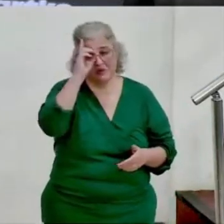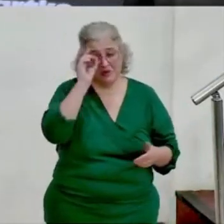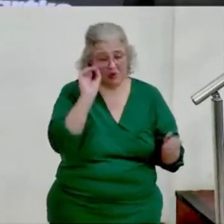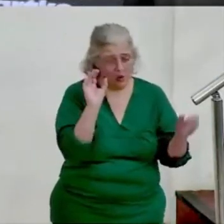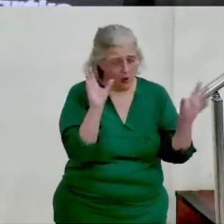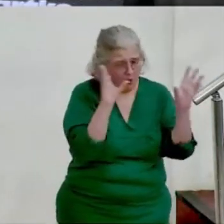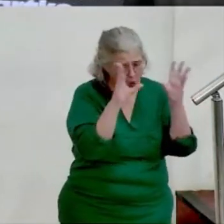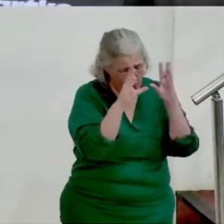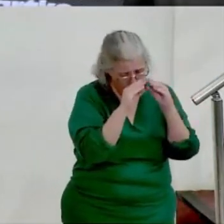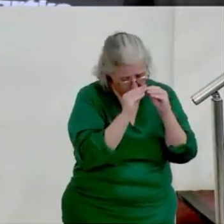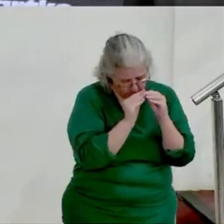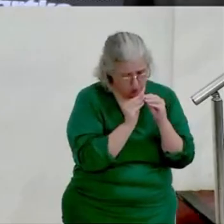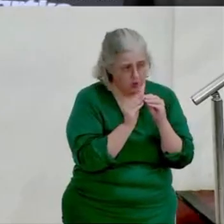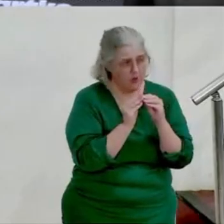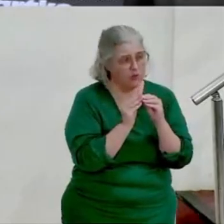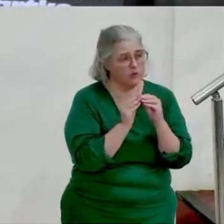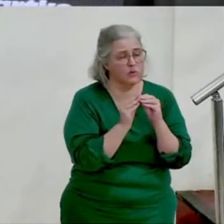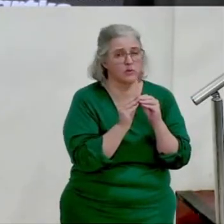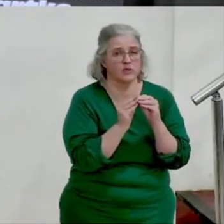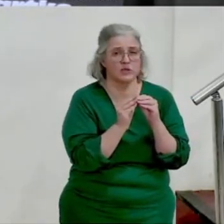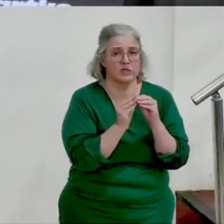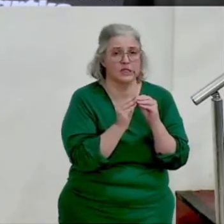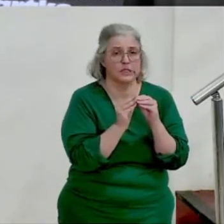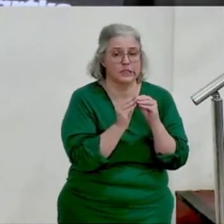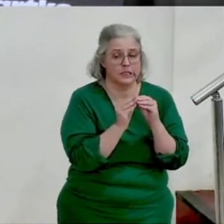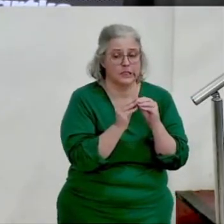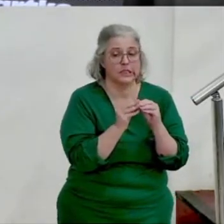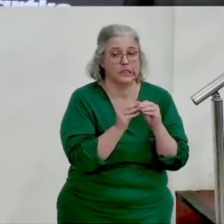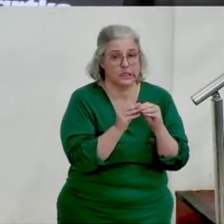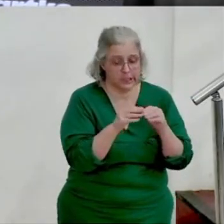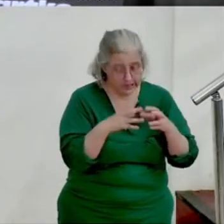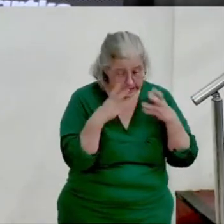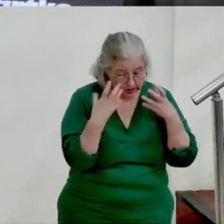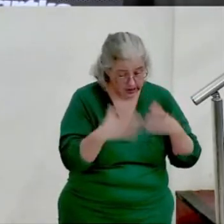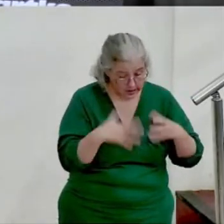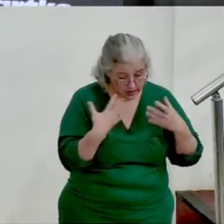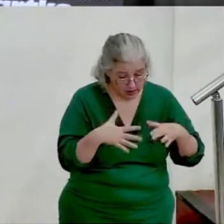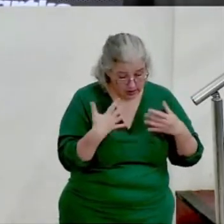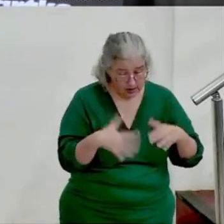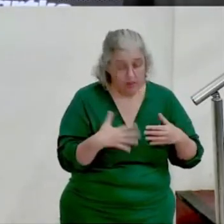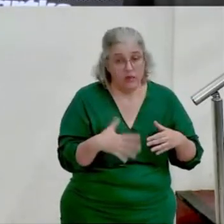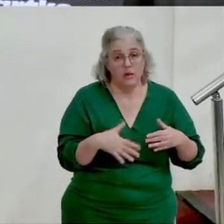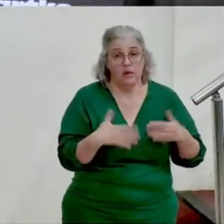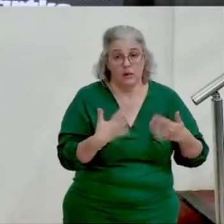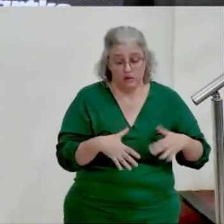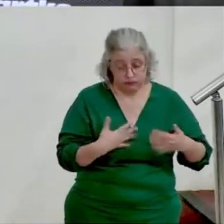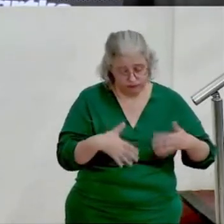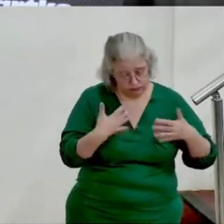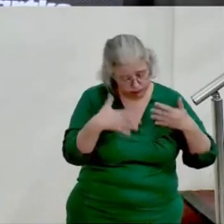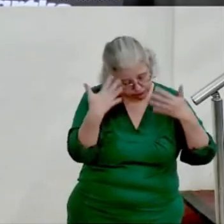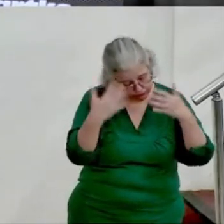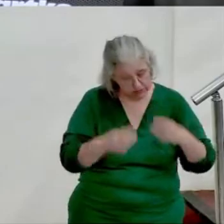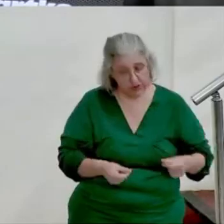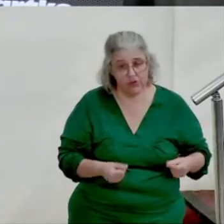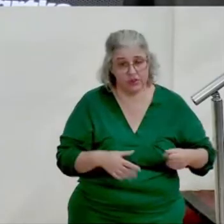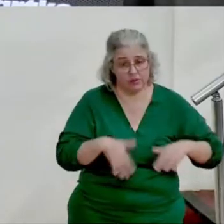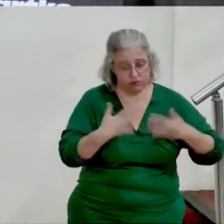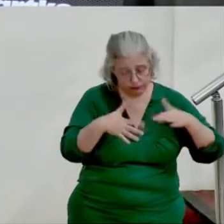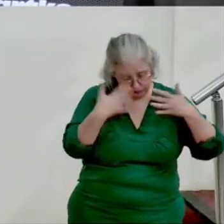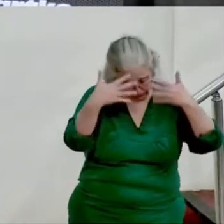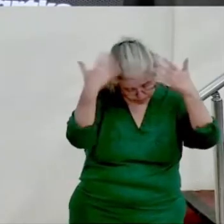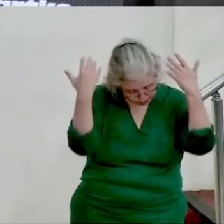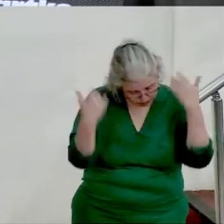sombrio. Um dia de caos, trevas, grande terror e destruição.